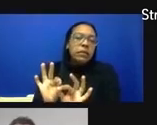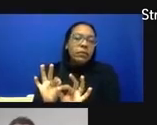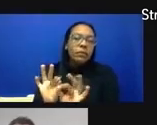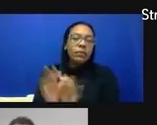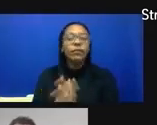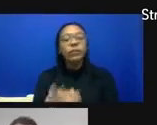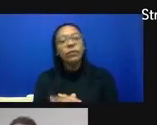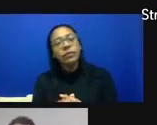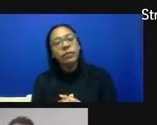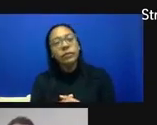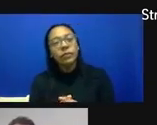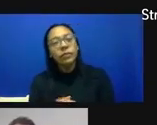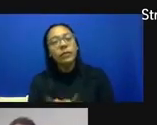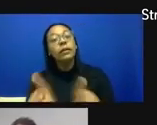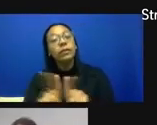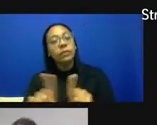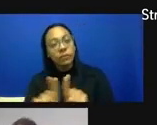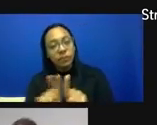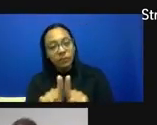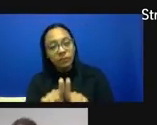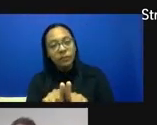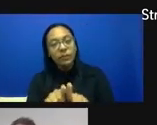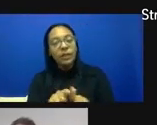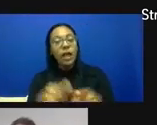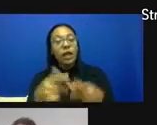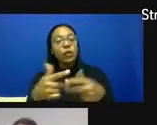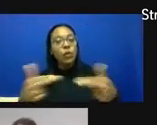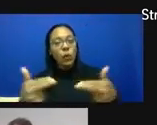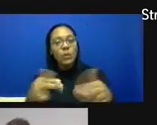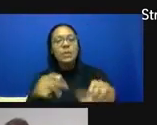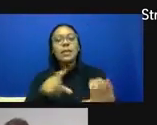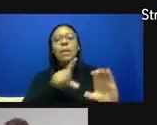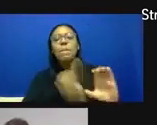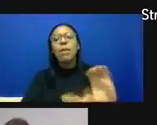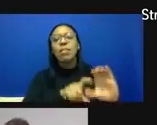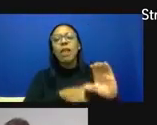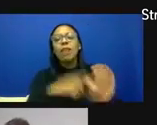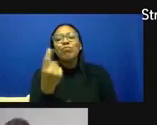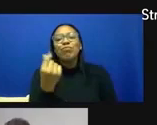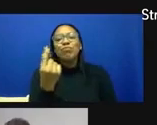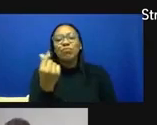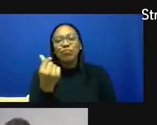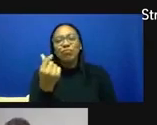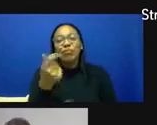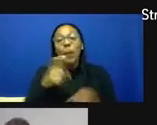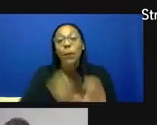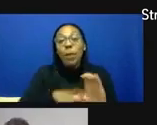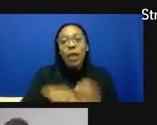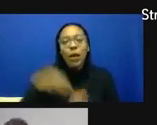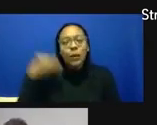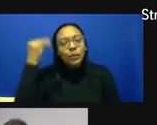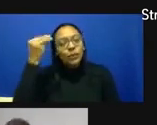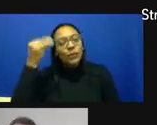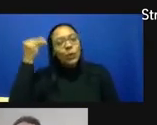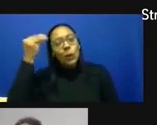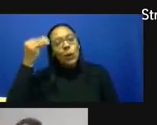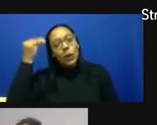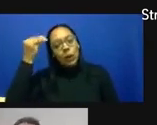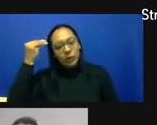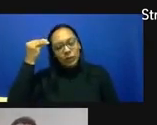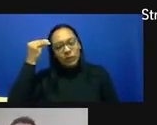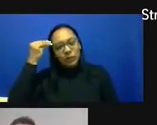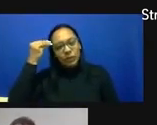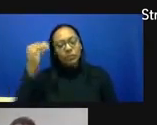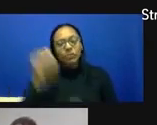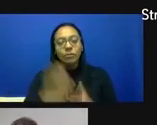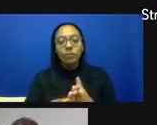vai. Tem também as questões de dependência financeira, de dependência psicológica mais pesada, né? E até